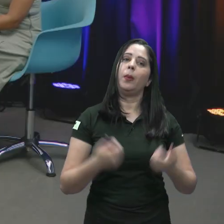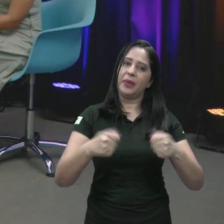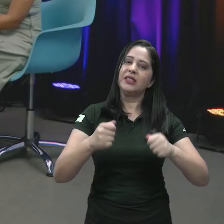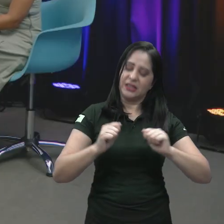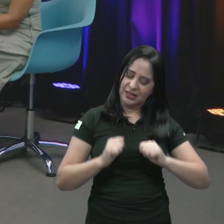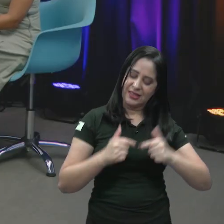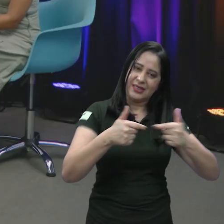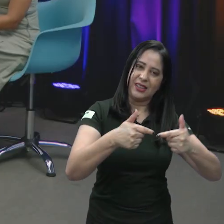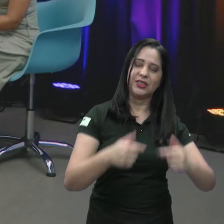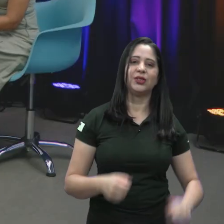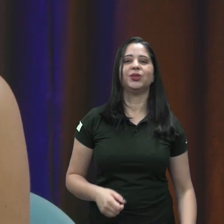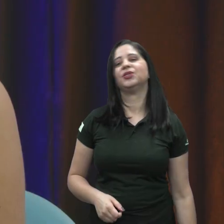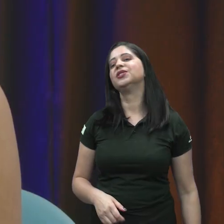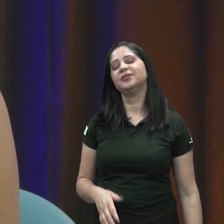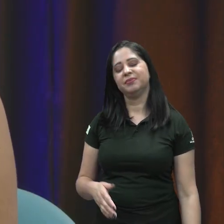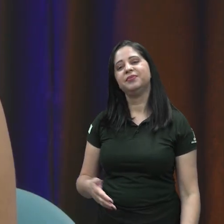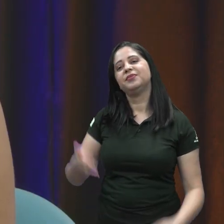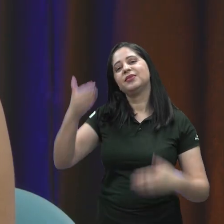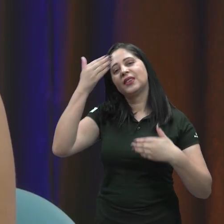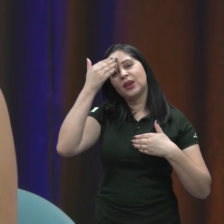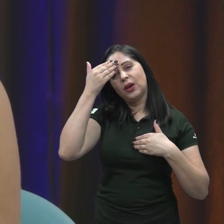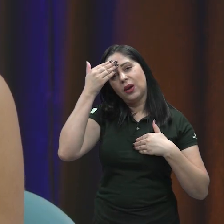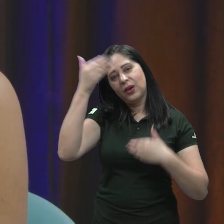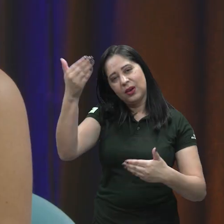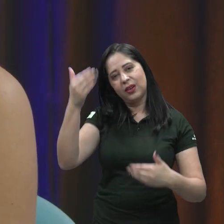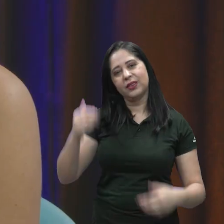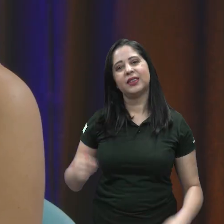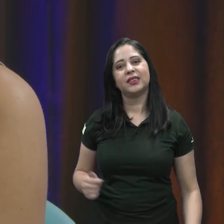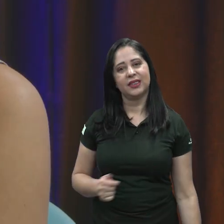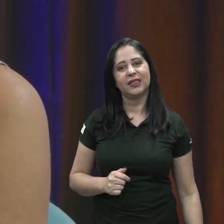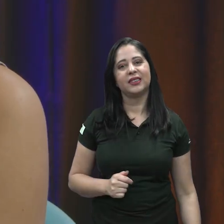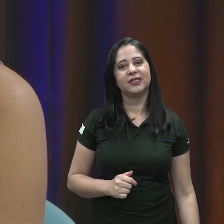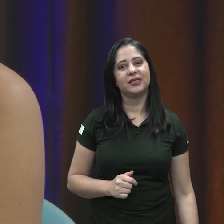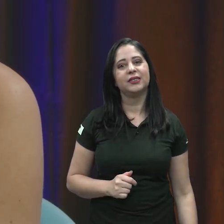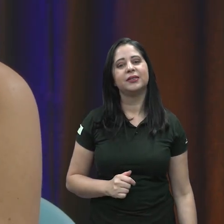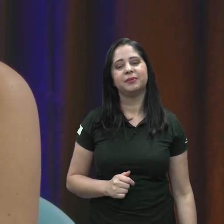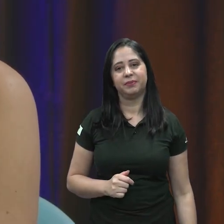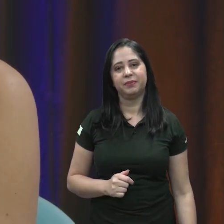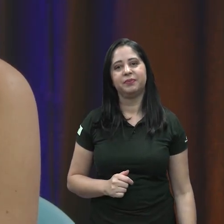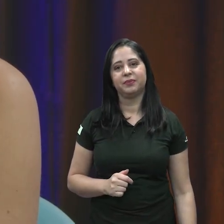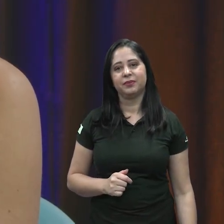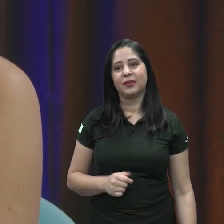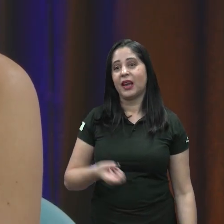bem. João, eu quero agradecer imensamente a sua participação aqui no nosso programa,